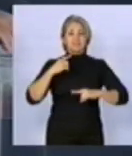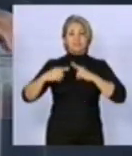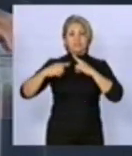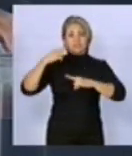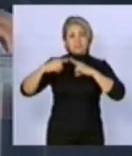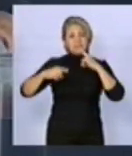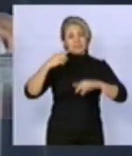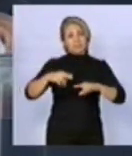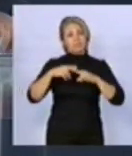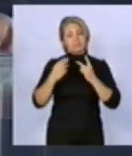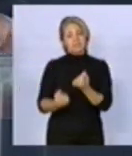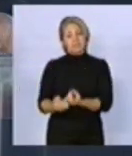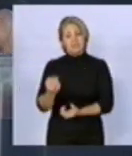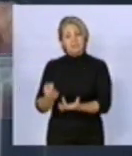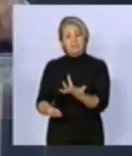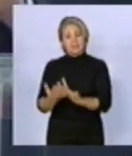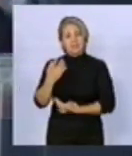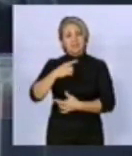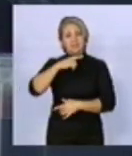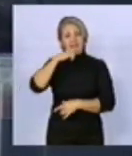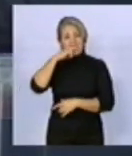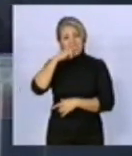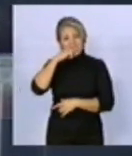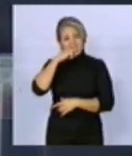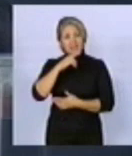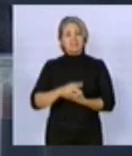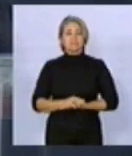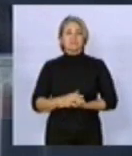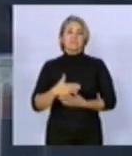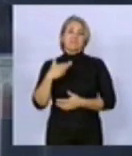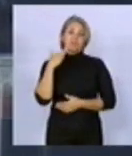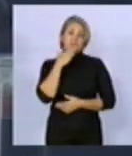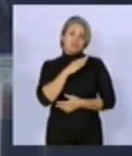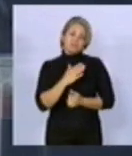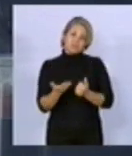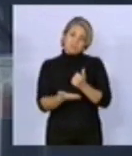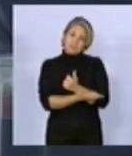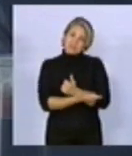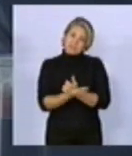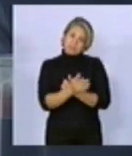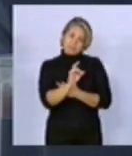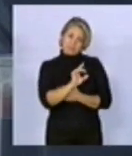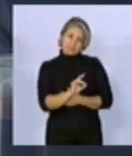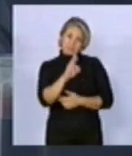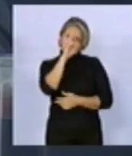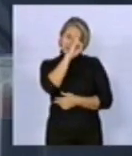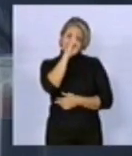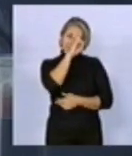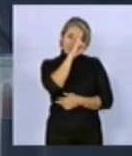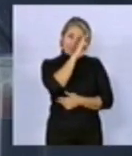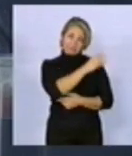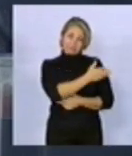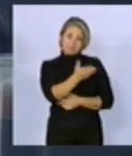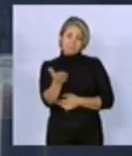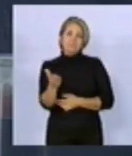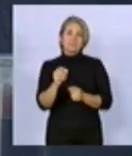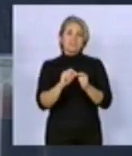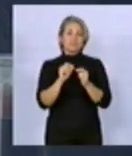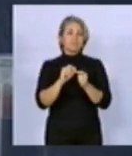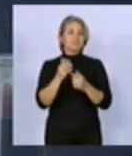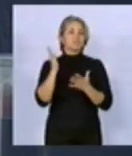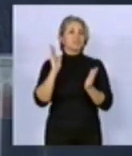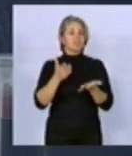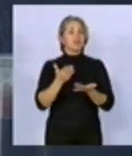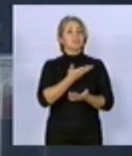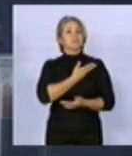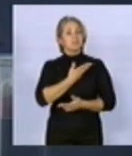sobre a queimada da palha de cana então eu acho que basicamente é lembrar que o que foi dito por vários